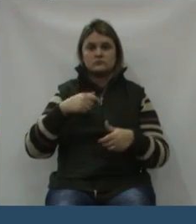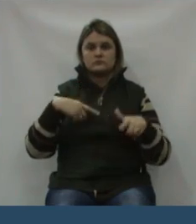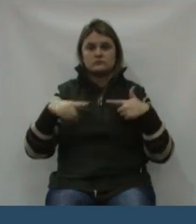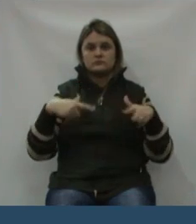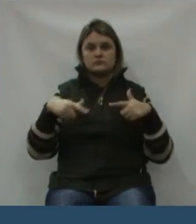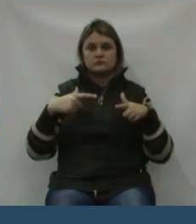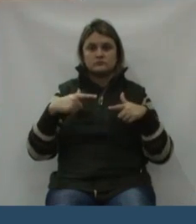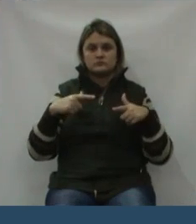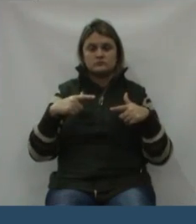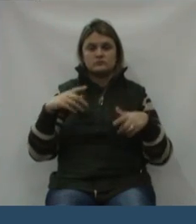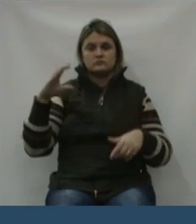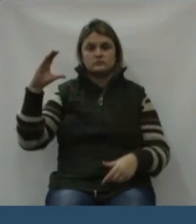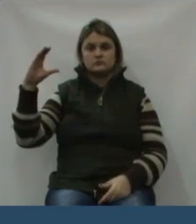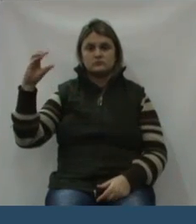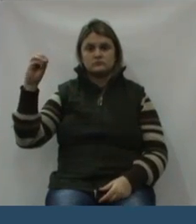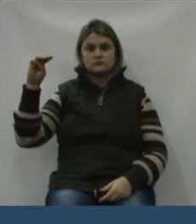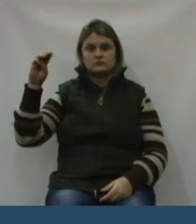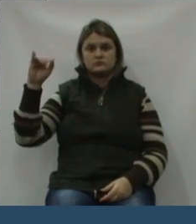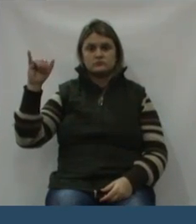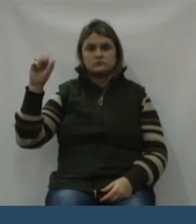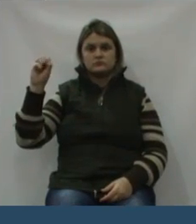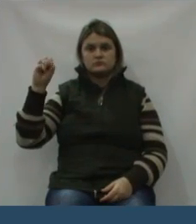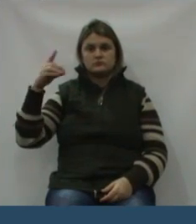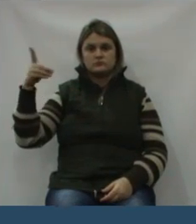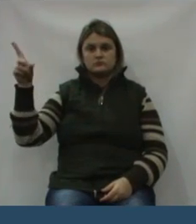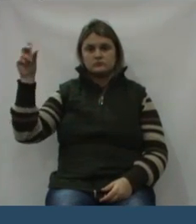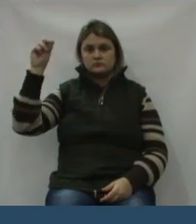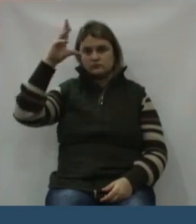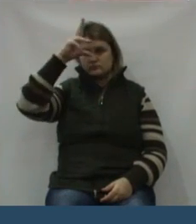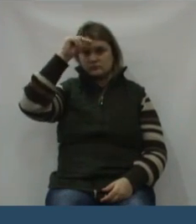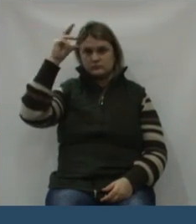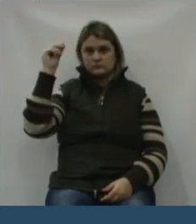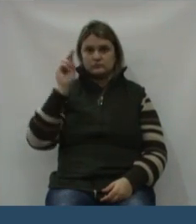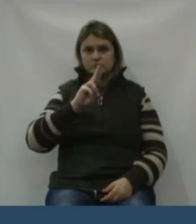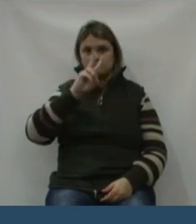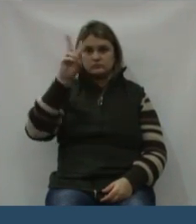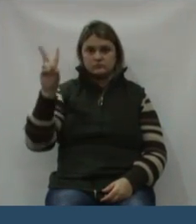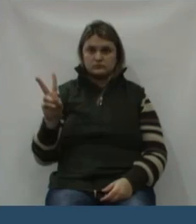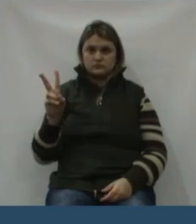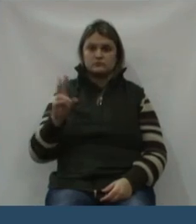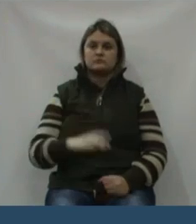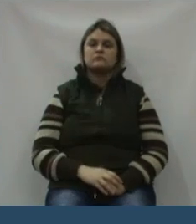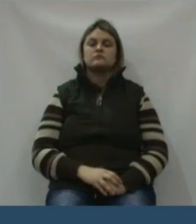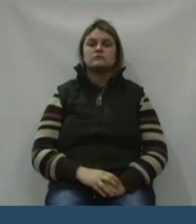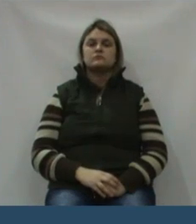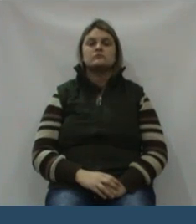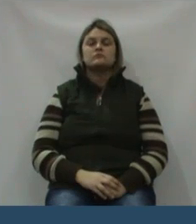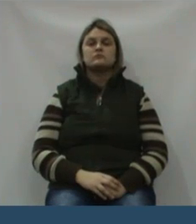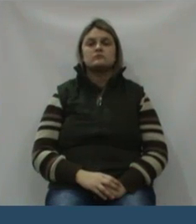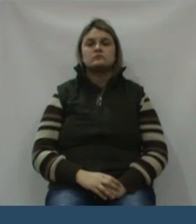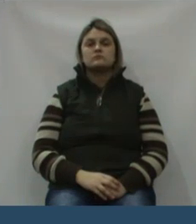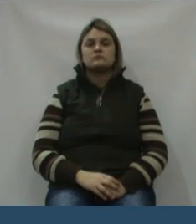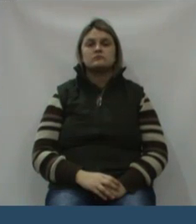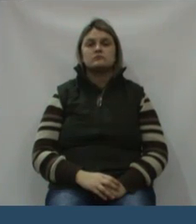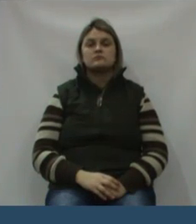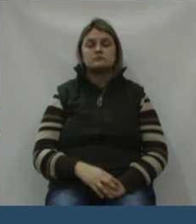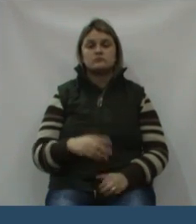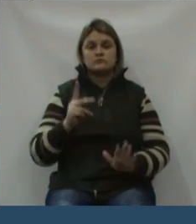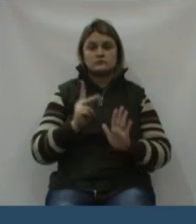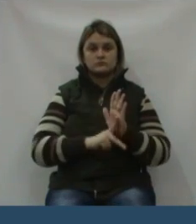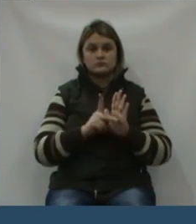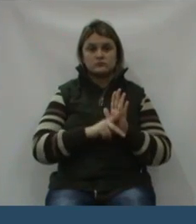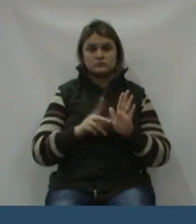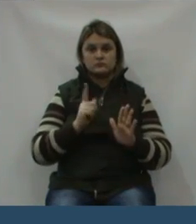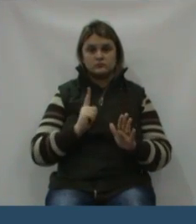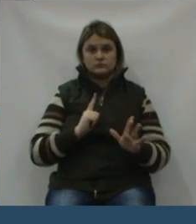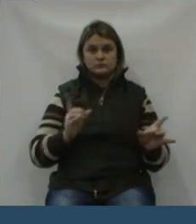em comissão da Prefeitura de União da Vitória. Pois bem, o projeto já